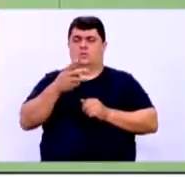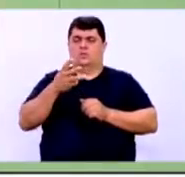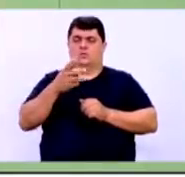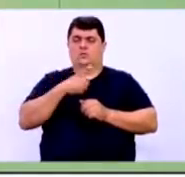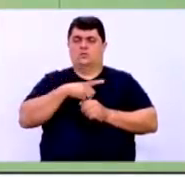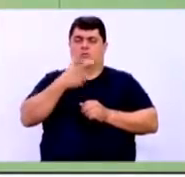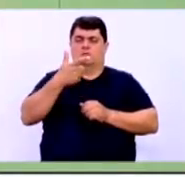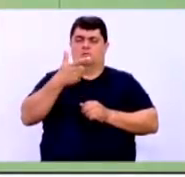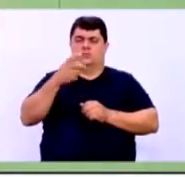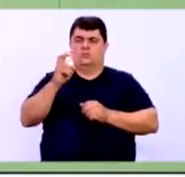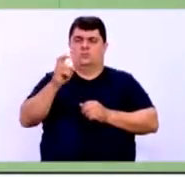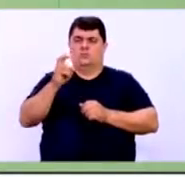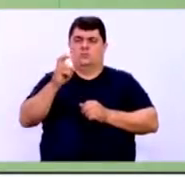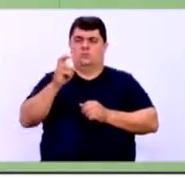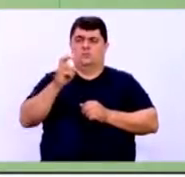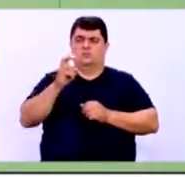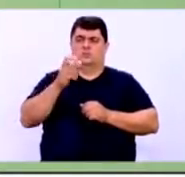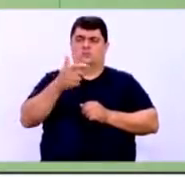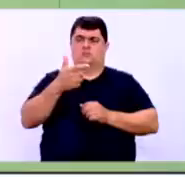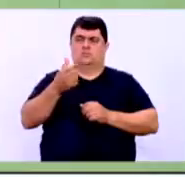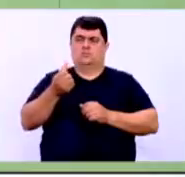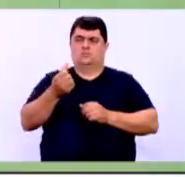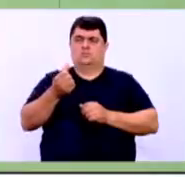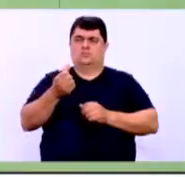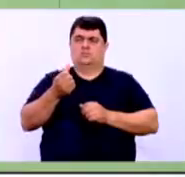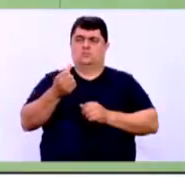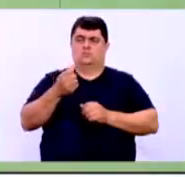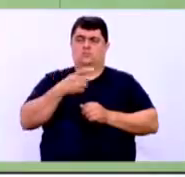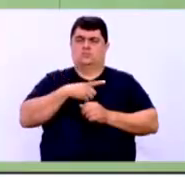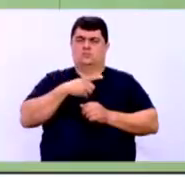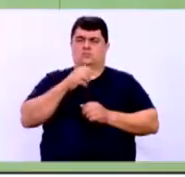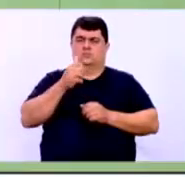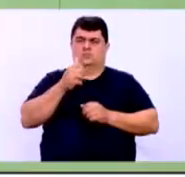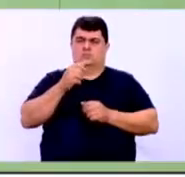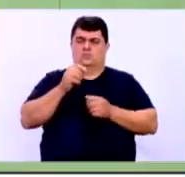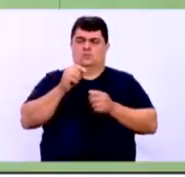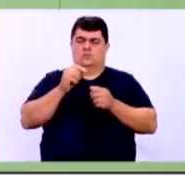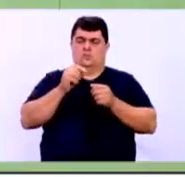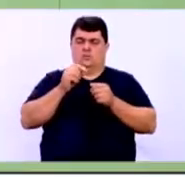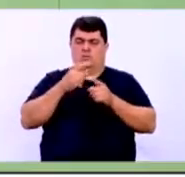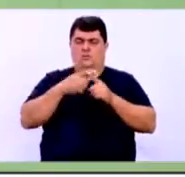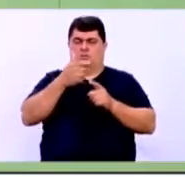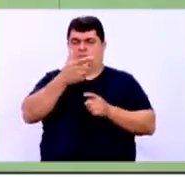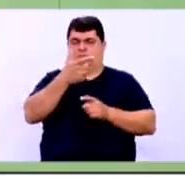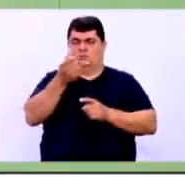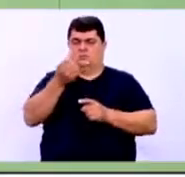de 26 unidades. Ah, agora é fácil, professor. 11 vezes 26,66.